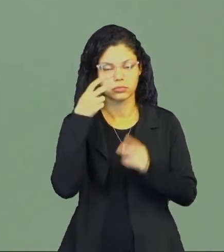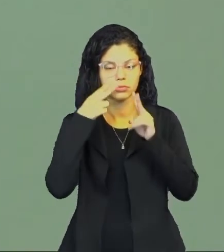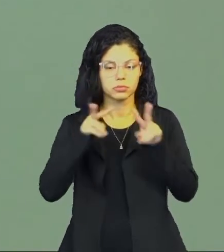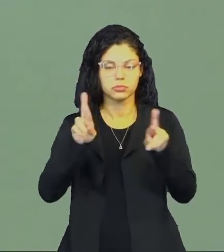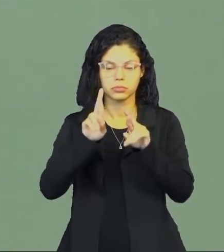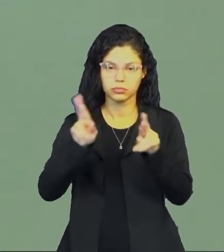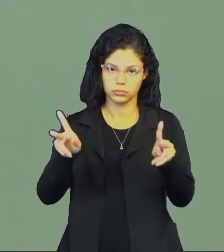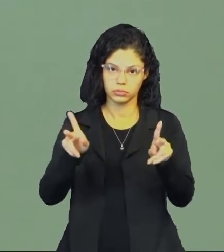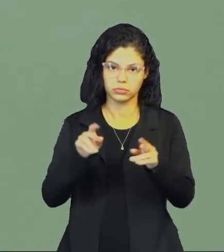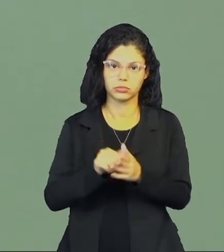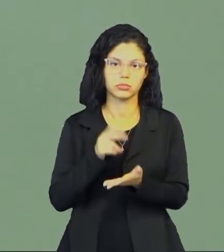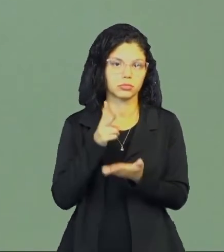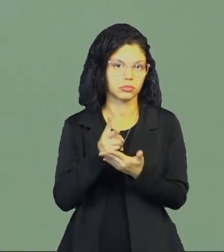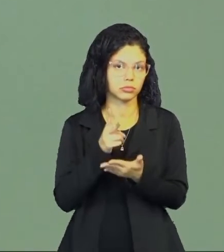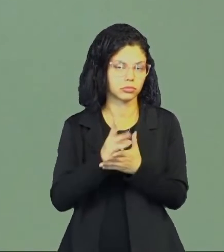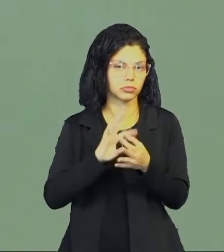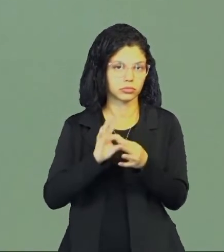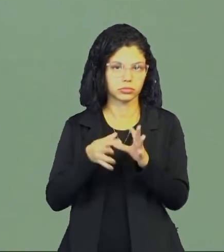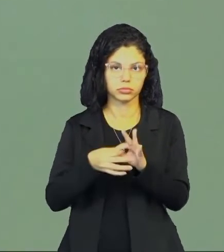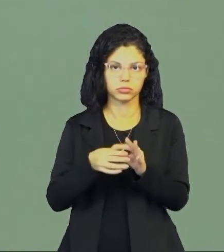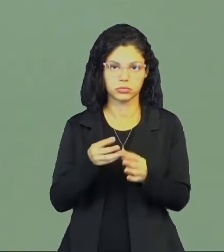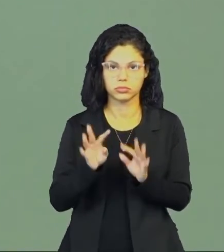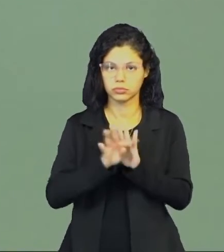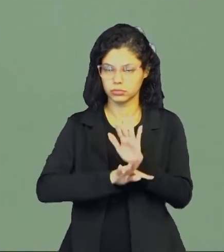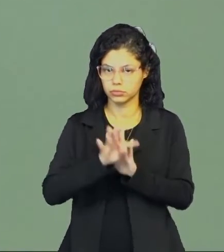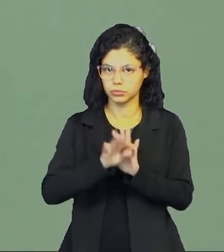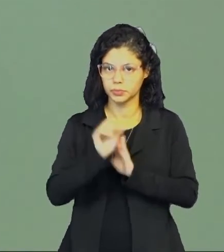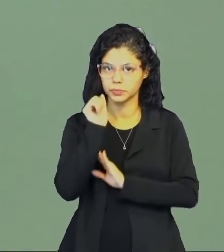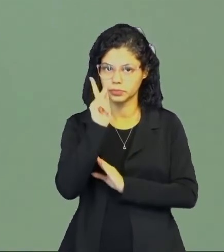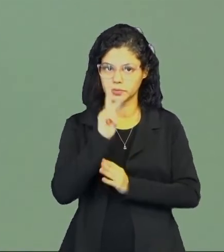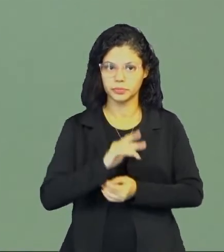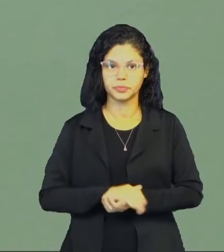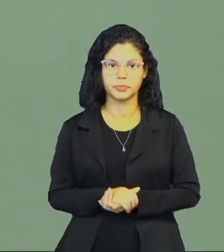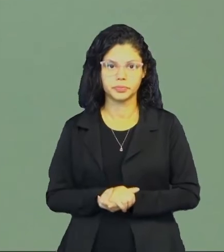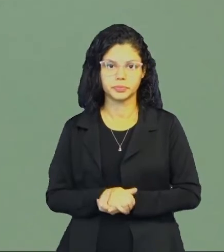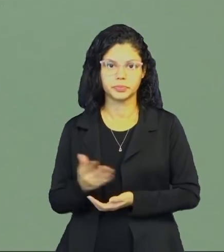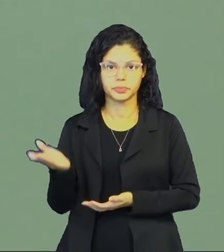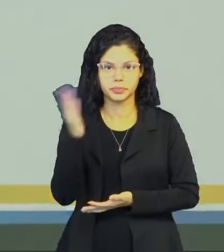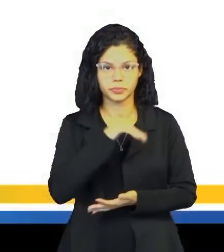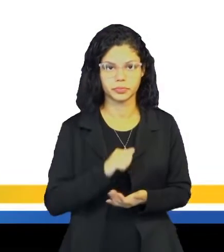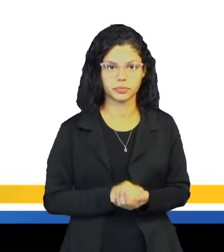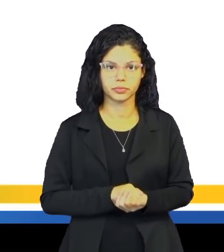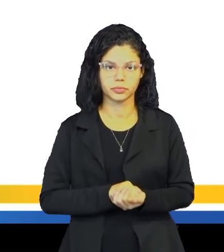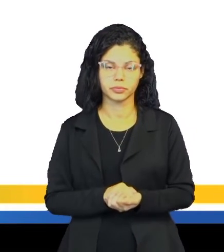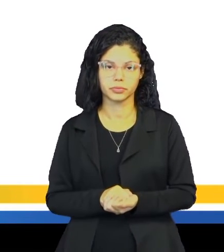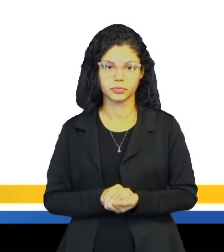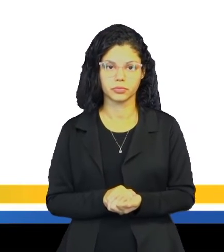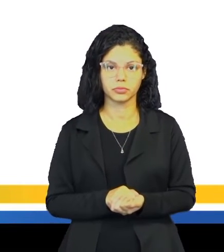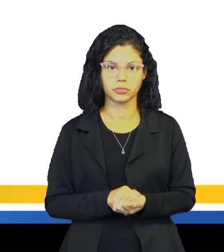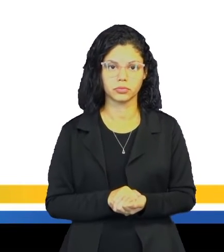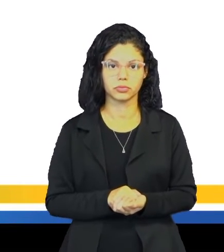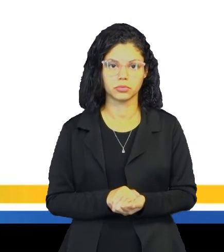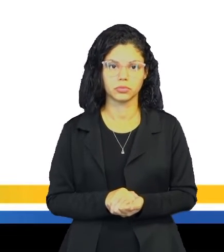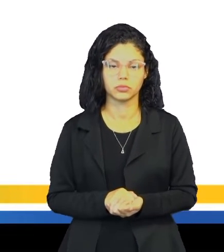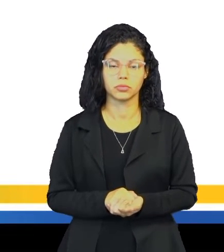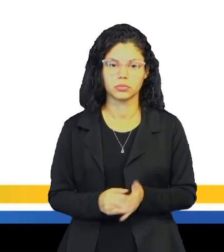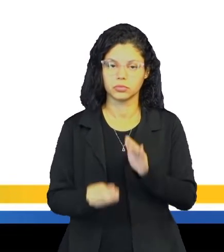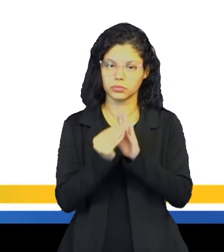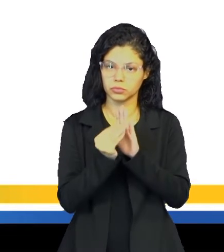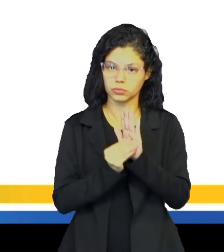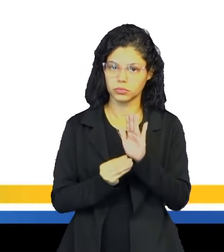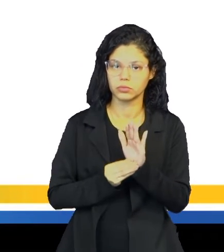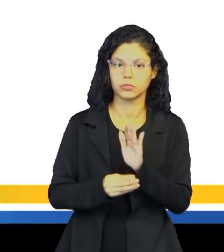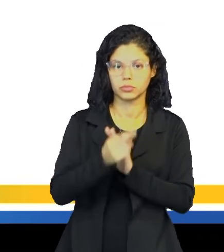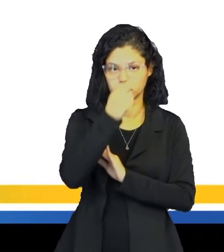muito diferentes sobre o mesmo contexto histórico, ok? Vamos lá, exercitando. Os